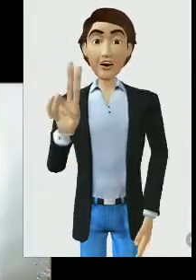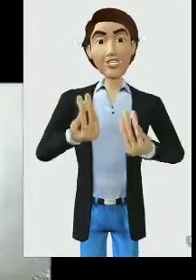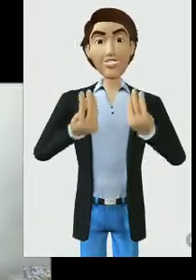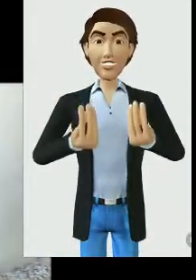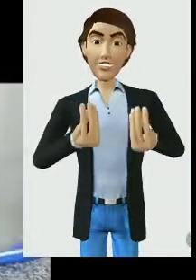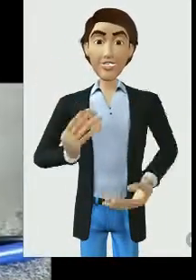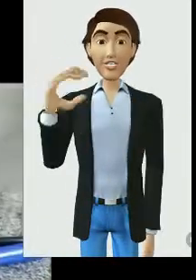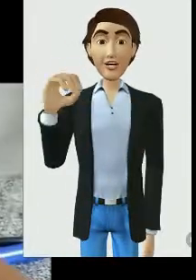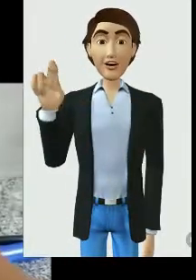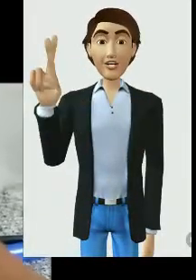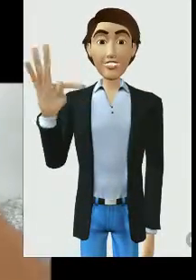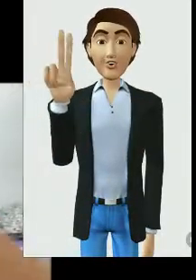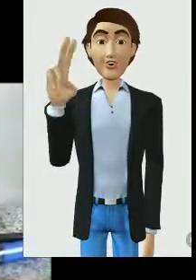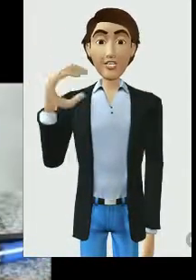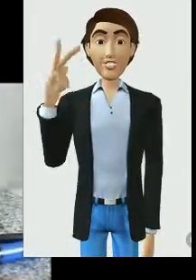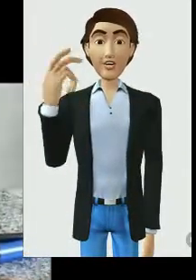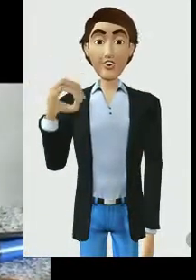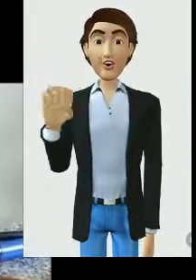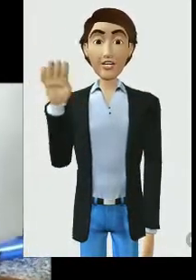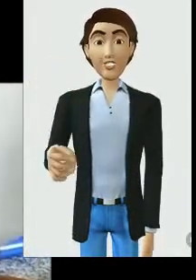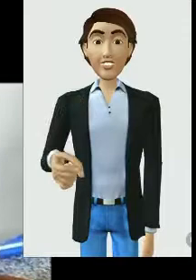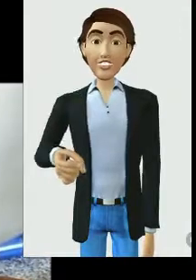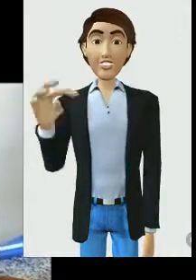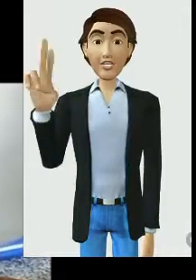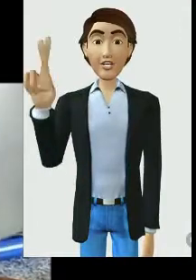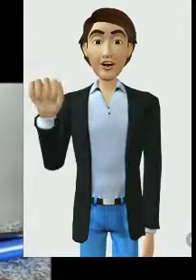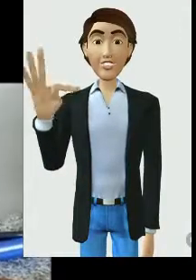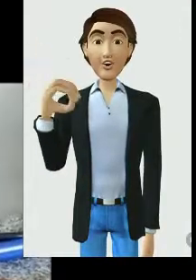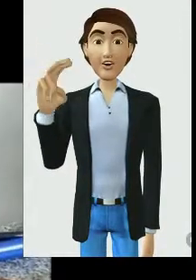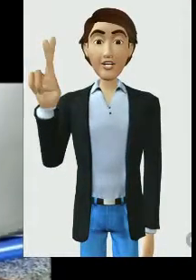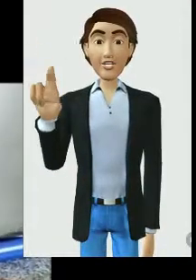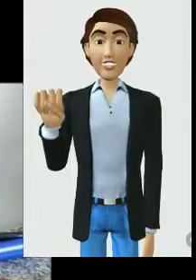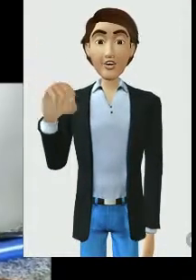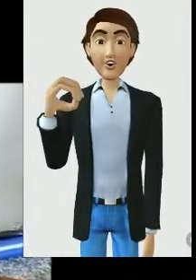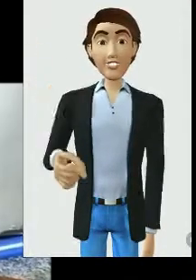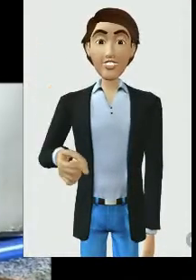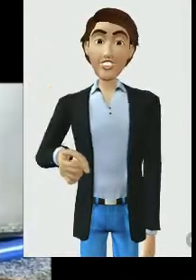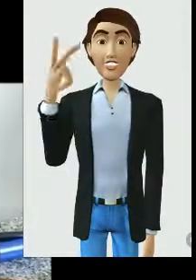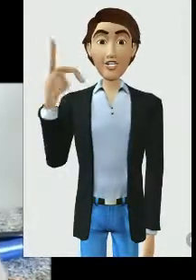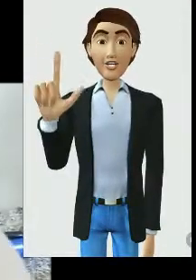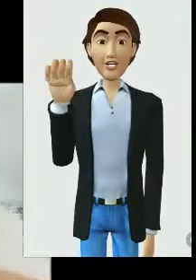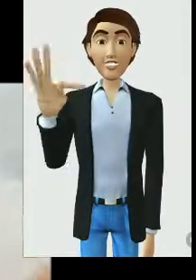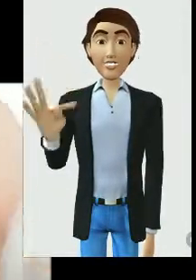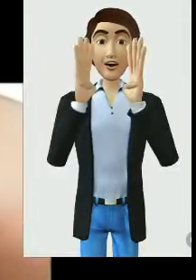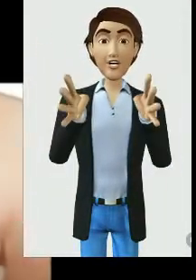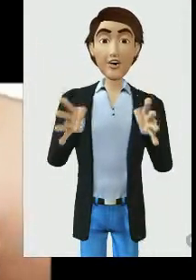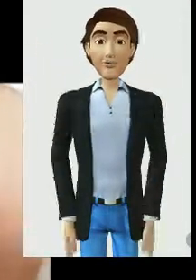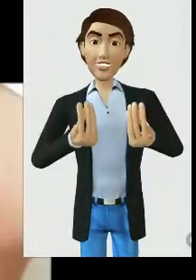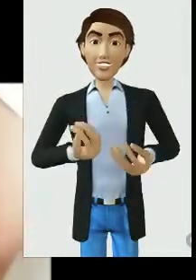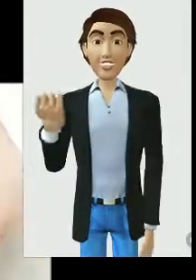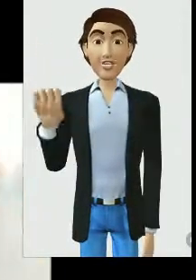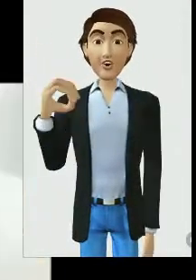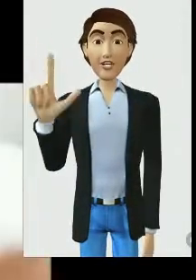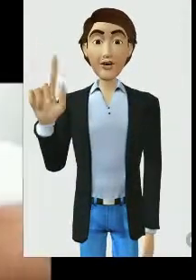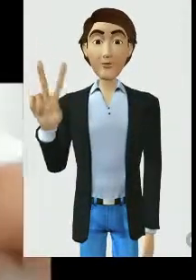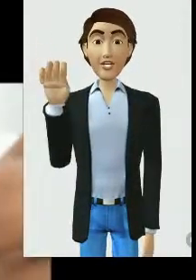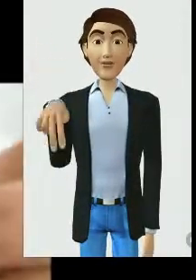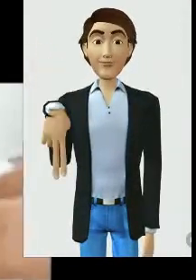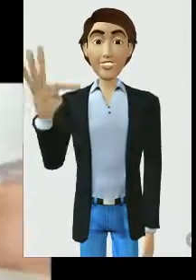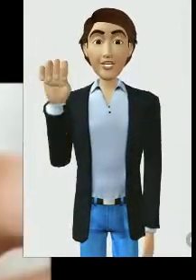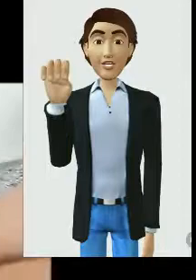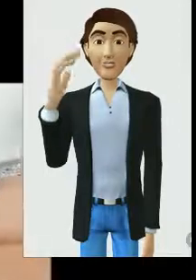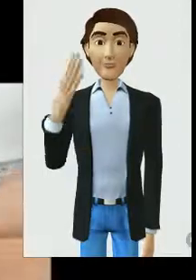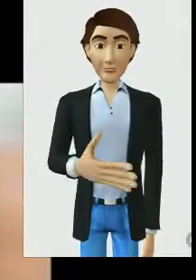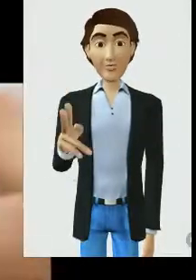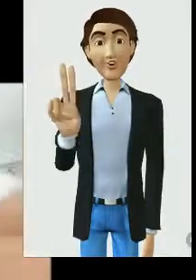de Soxhlet. Atenção! Como o solvente utilizado é um solvente orgânico